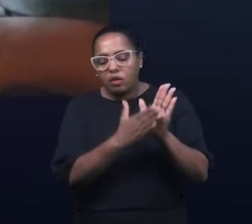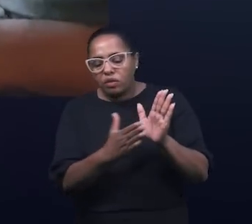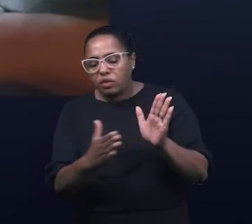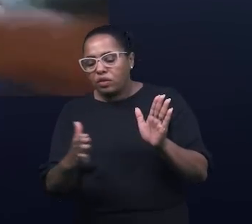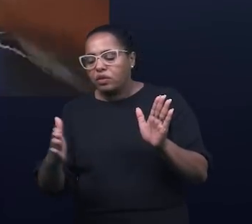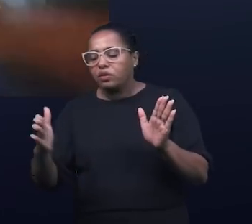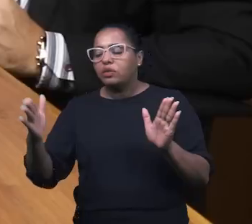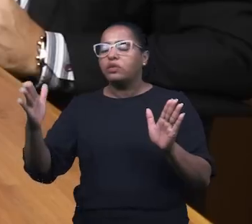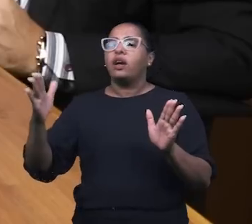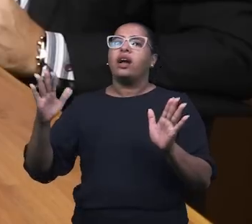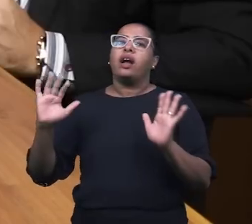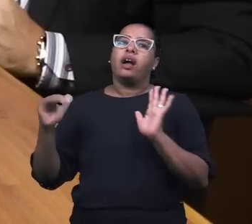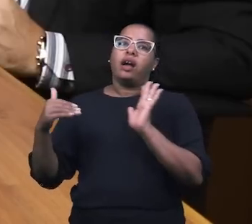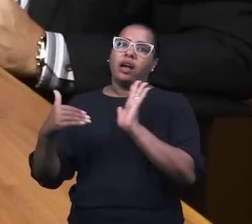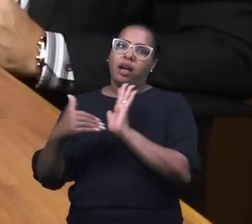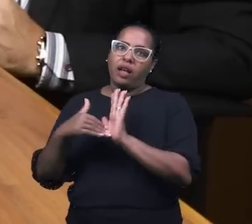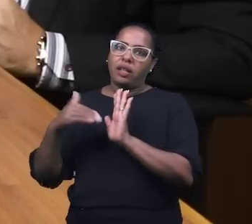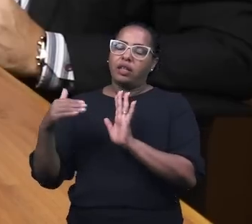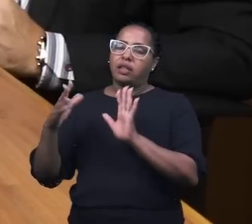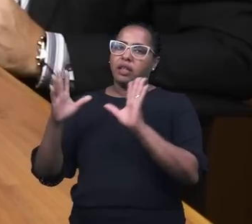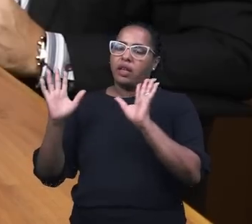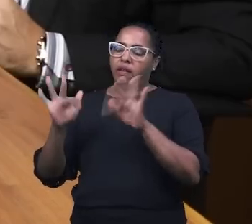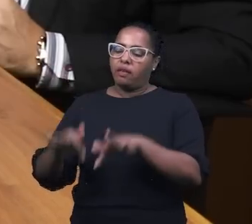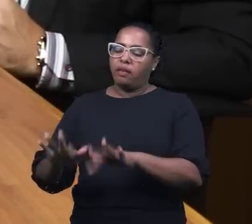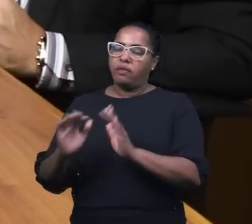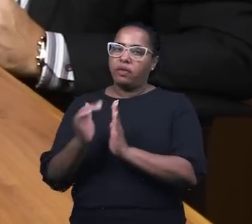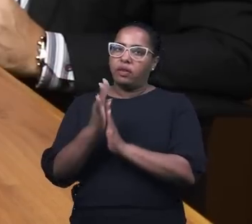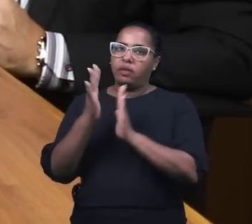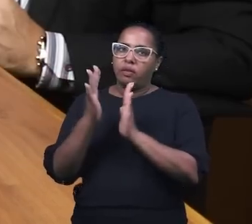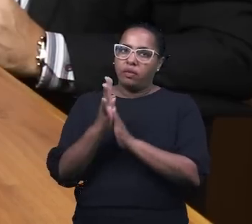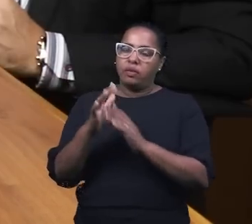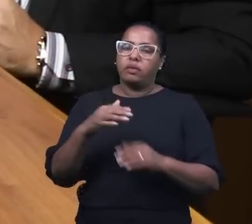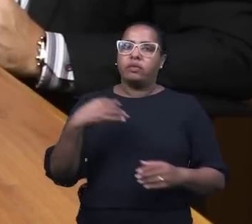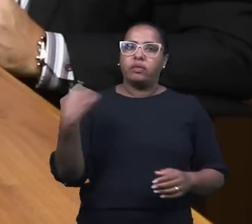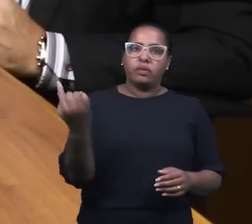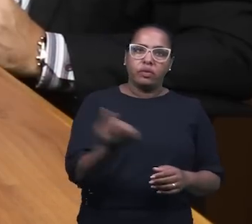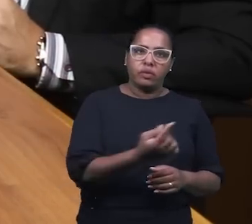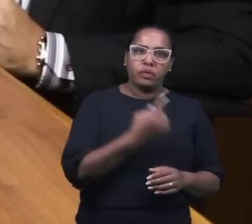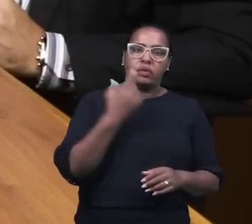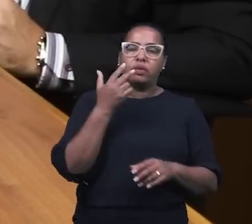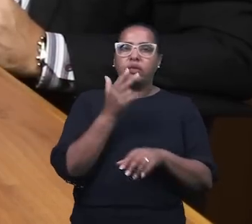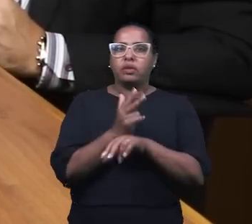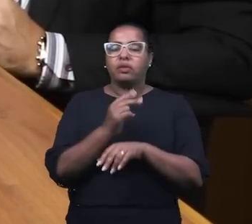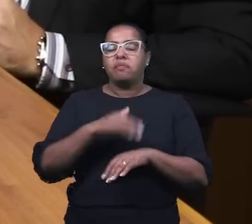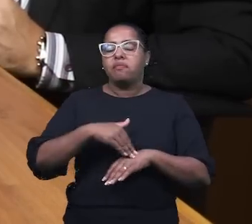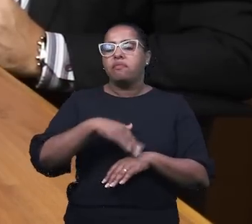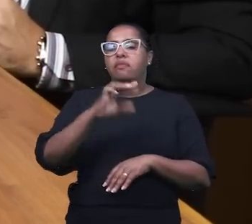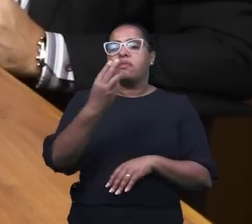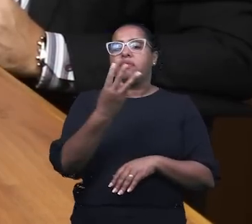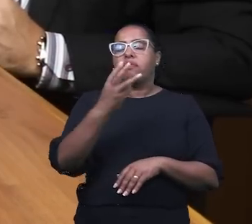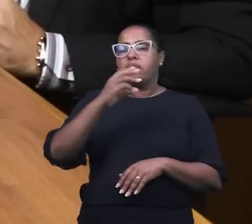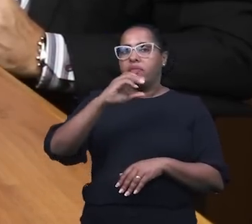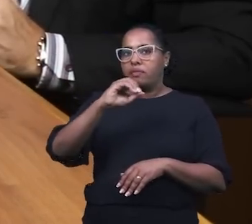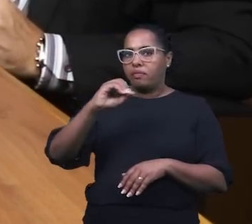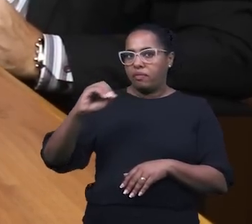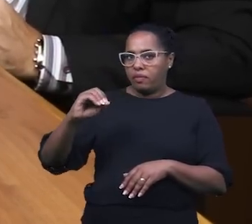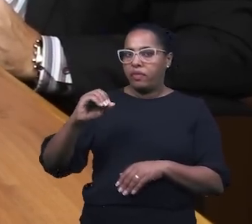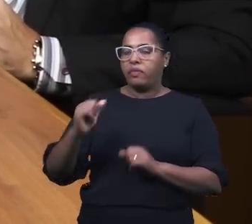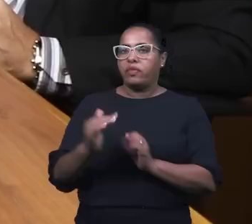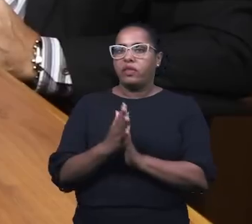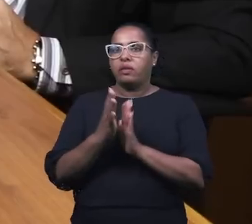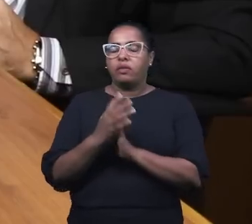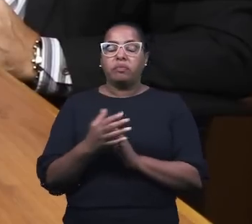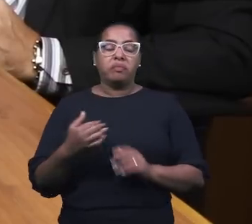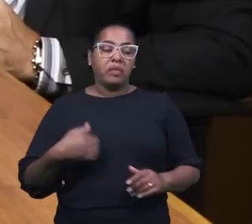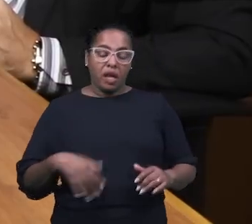até chegar a concluir um louvor, e nós já gravamos mais de 300 hinos. Né? Eu ia te